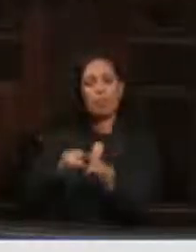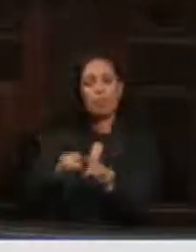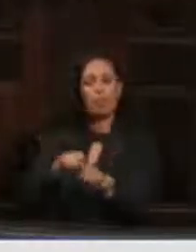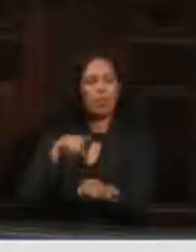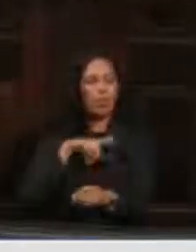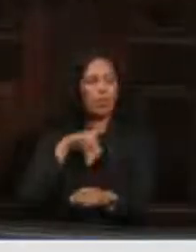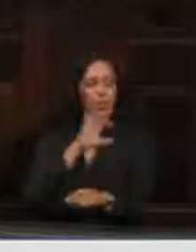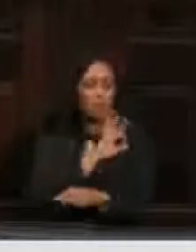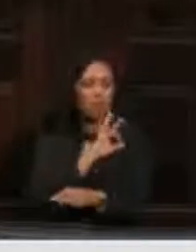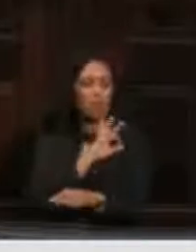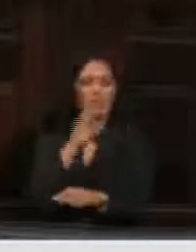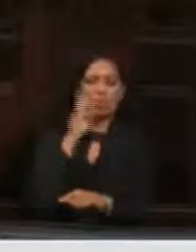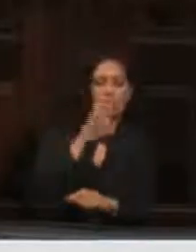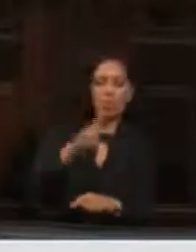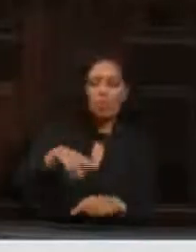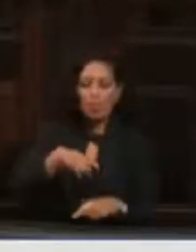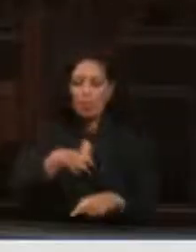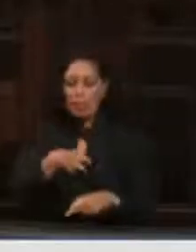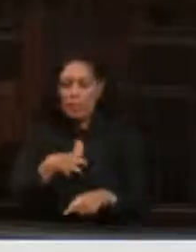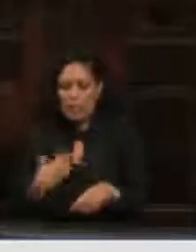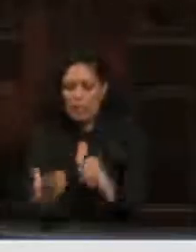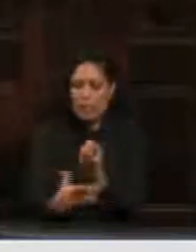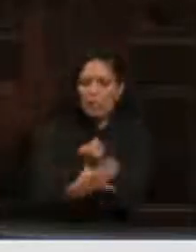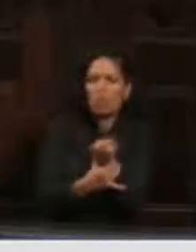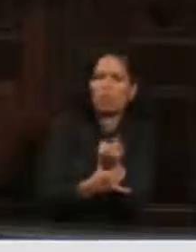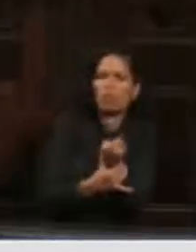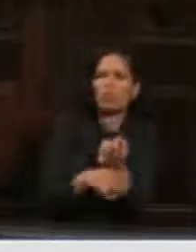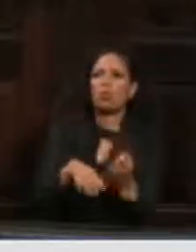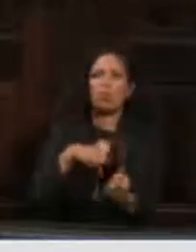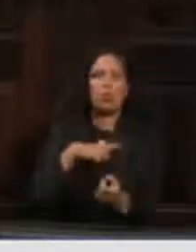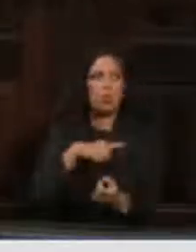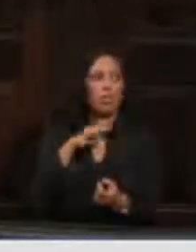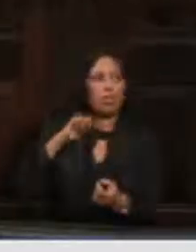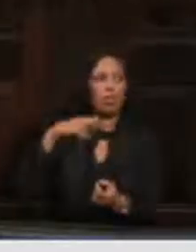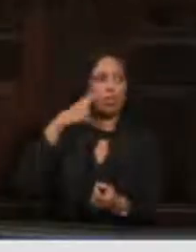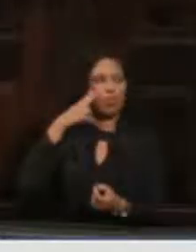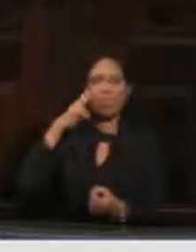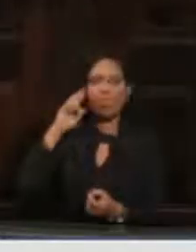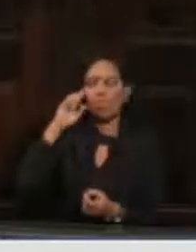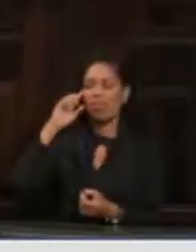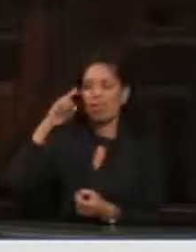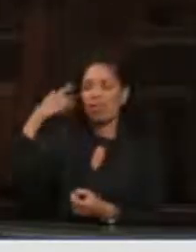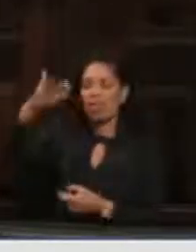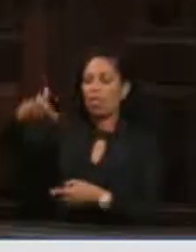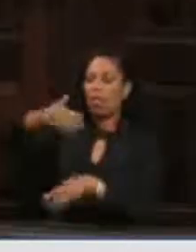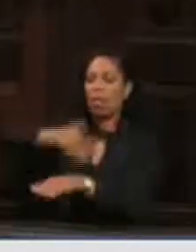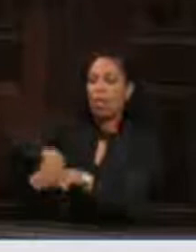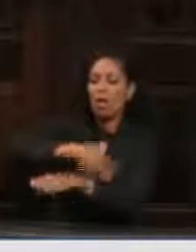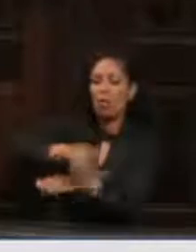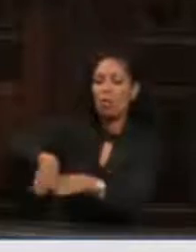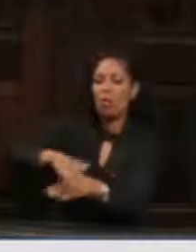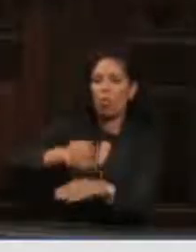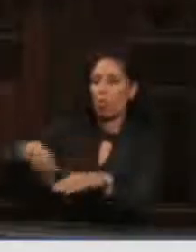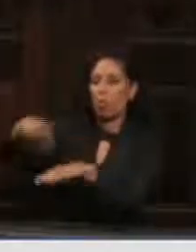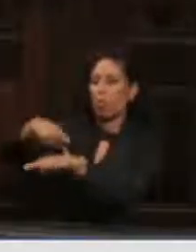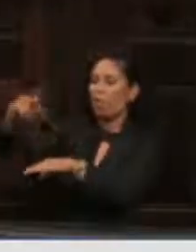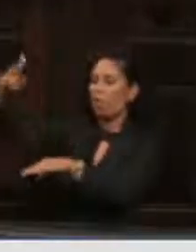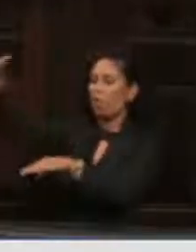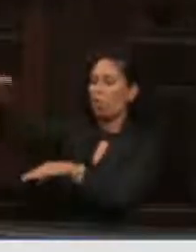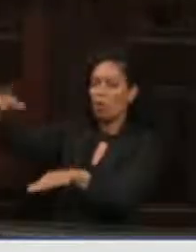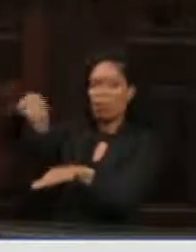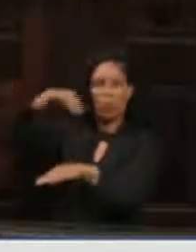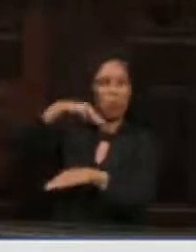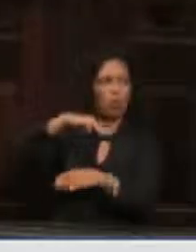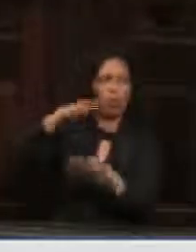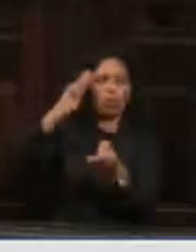dá segurança, te dá sensação de segurança. Se você andar pelas ruas de Israel, você anda, pastor